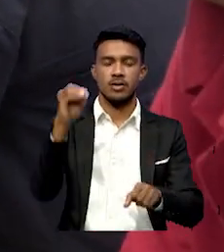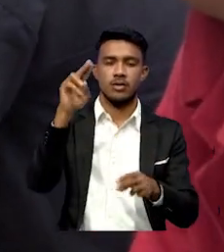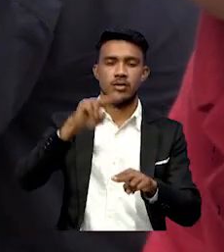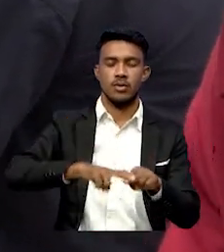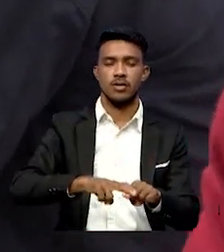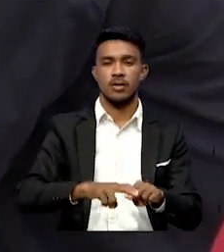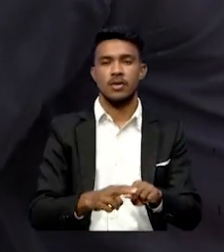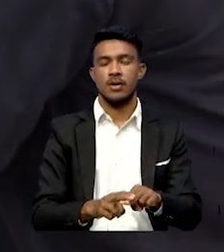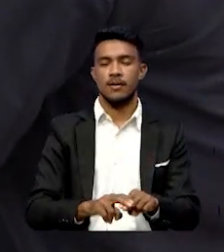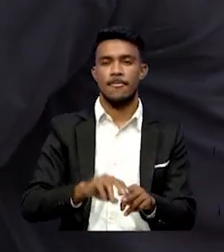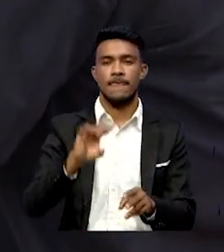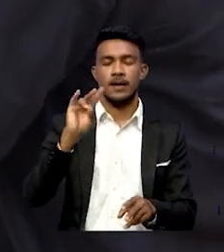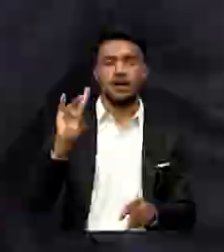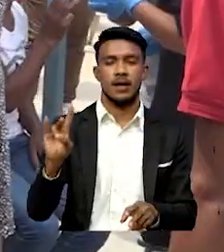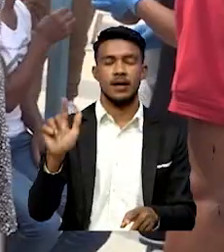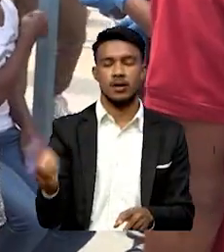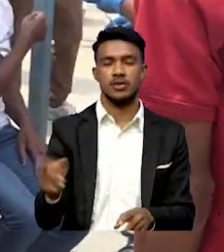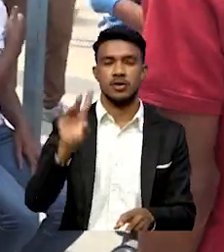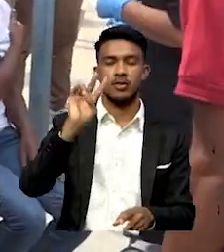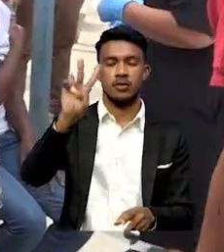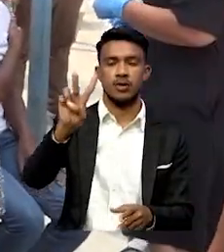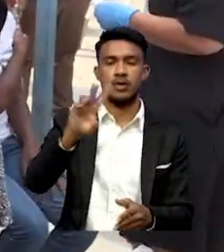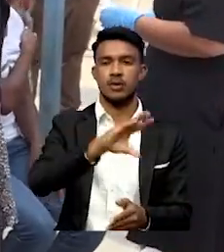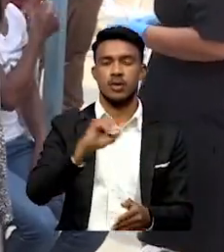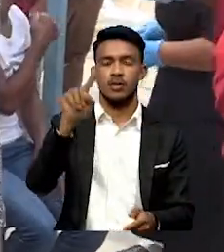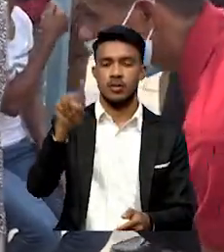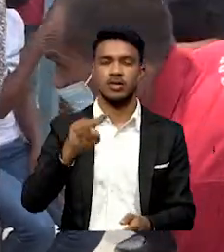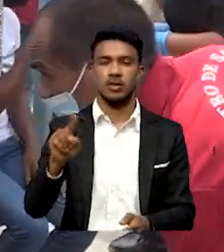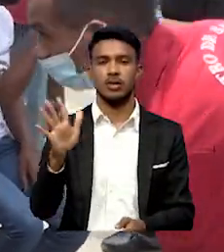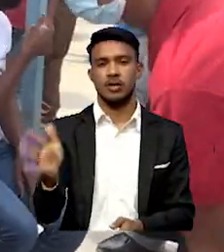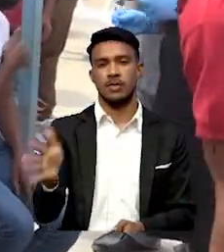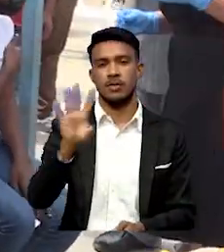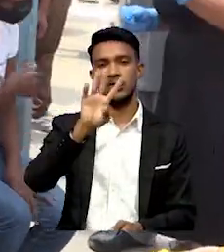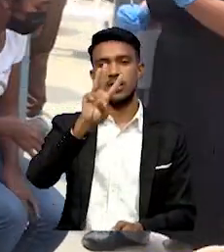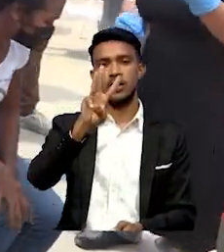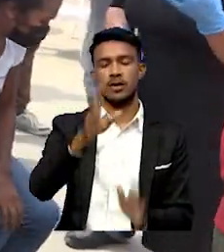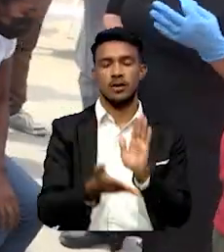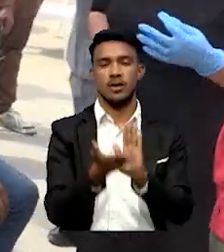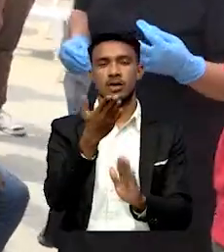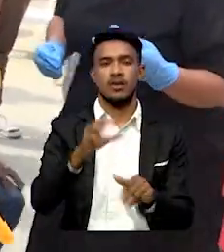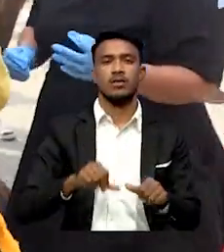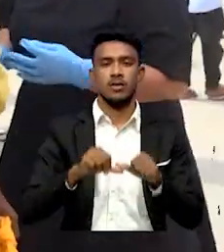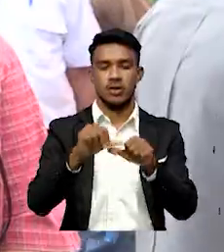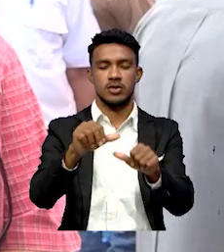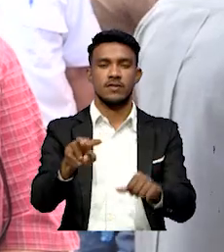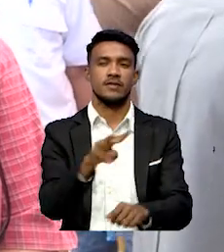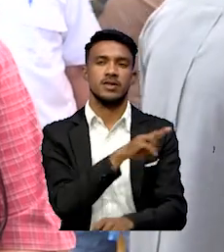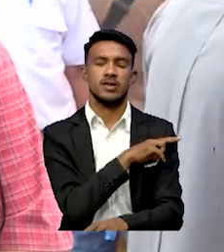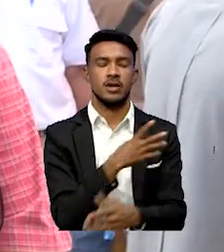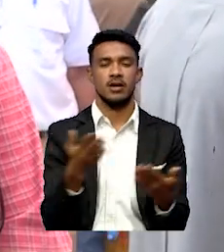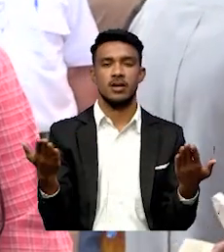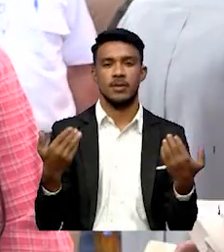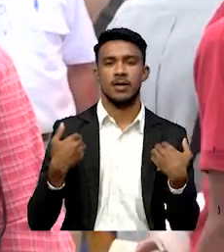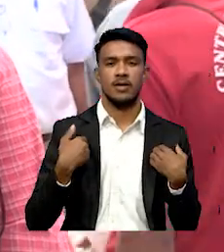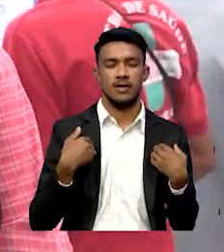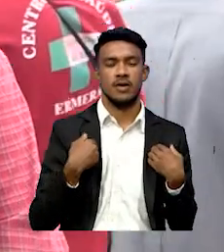nulo recendo aliu, no 12 da rua que foi atinge 1% lima nulo recendo em liu. Continuação com as vacinas, nevema que lança até onde